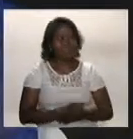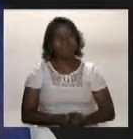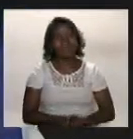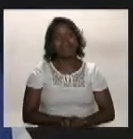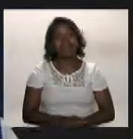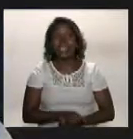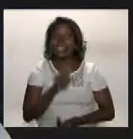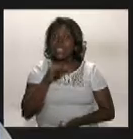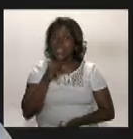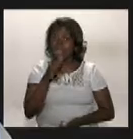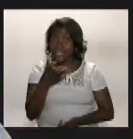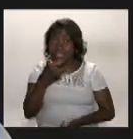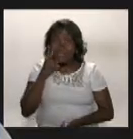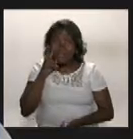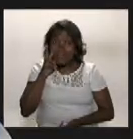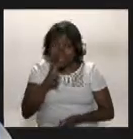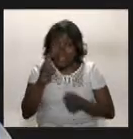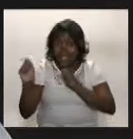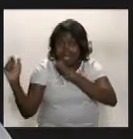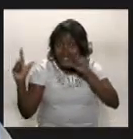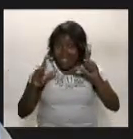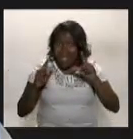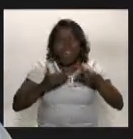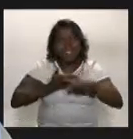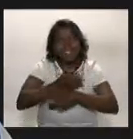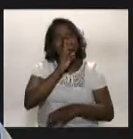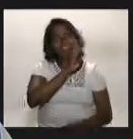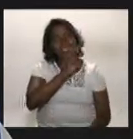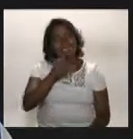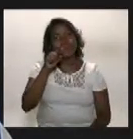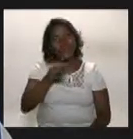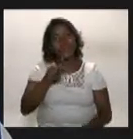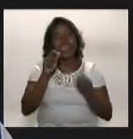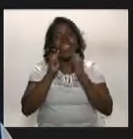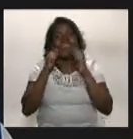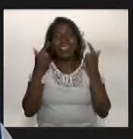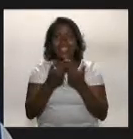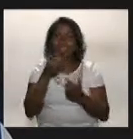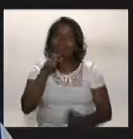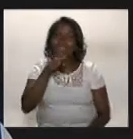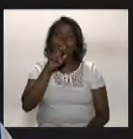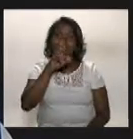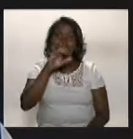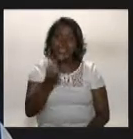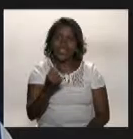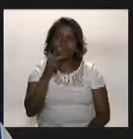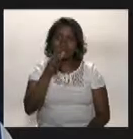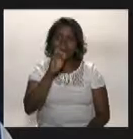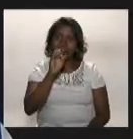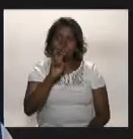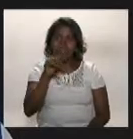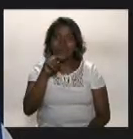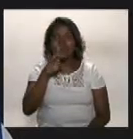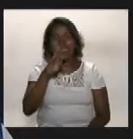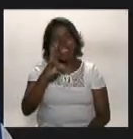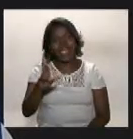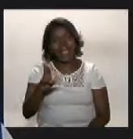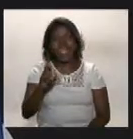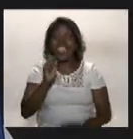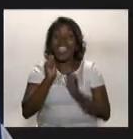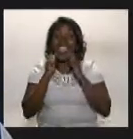quero vivenciar logo após ser vítima de um crime, né? É desgastante, né? A palavra correta é essa, obrigada. Mas, embora desgastante,